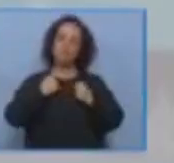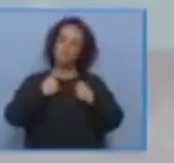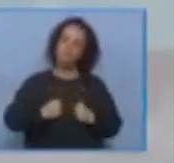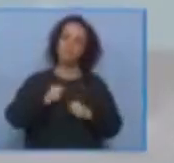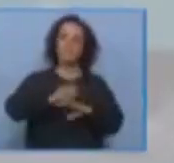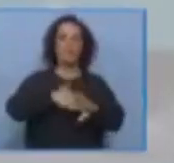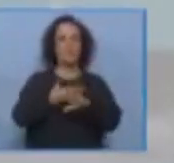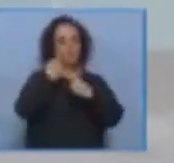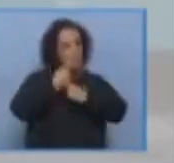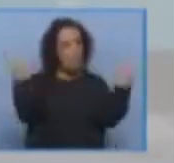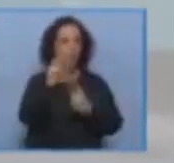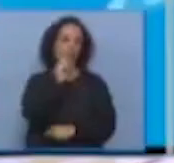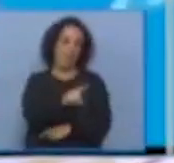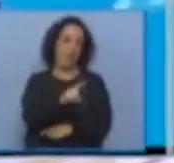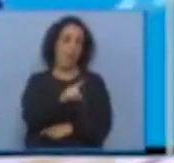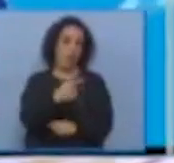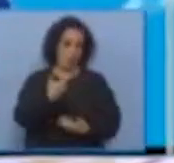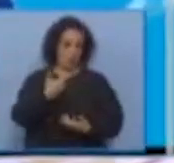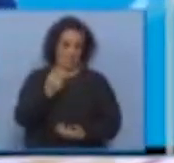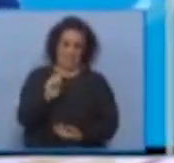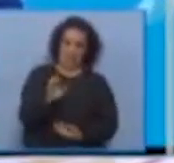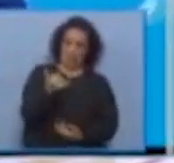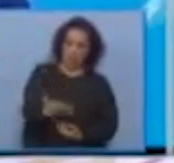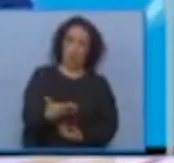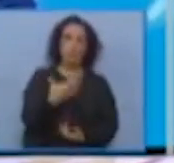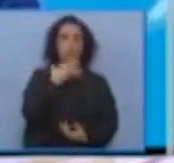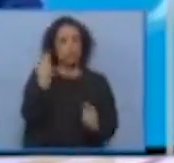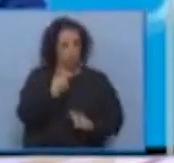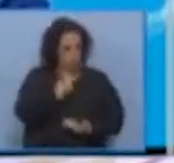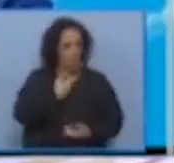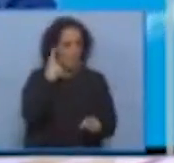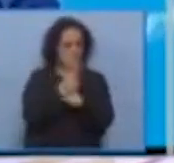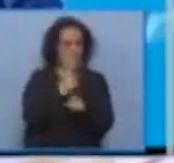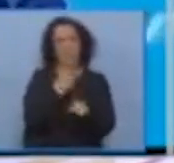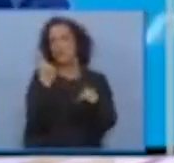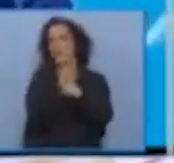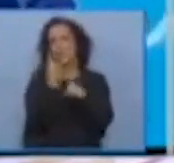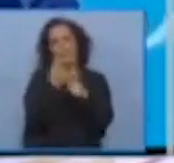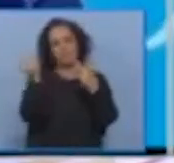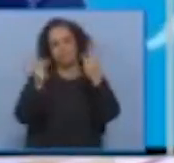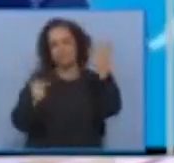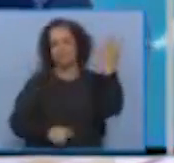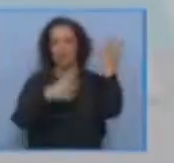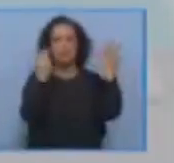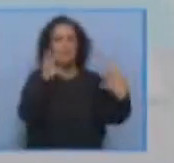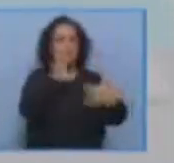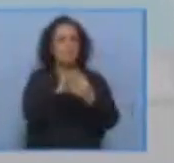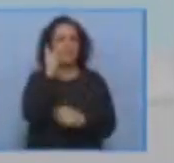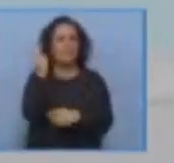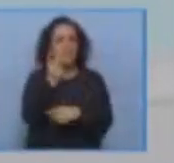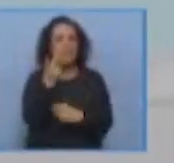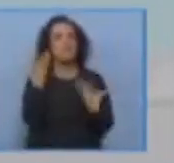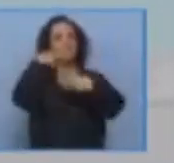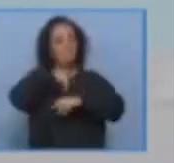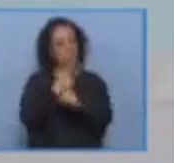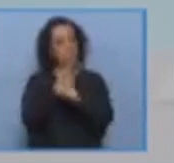e para mostrar que é possível ser jovem no século XXI, com todas as coisas de jovens, com todas as dificuldades, claro, e viver o